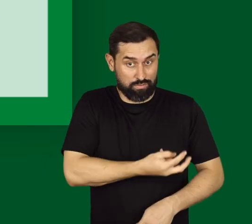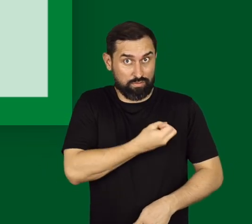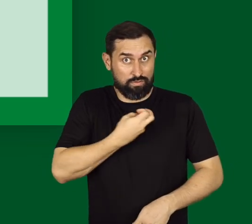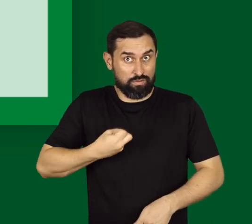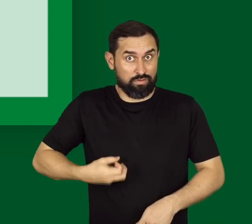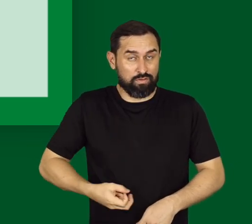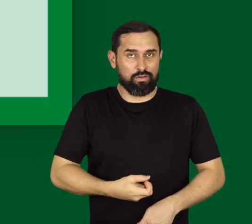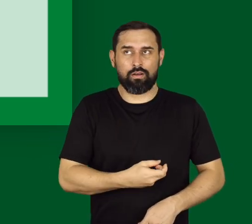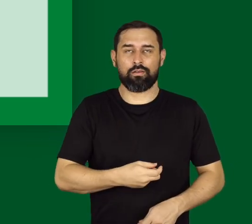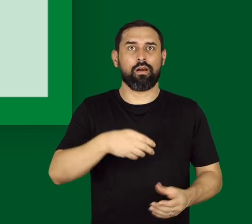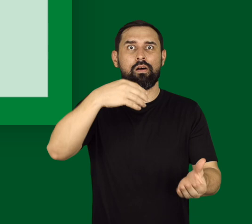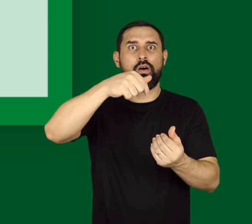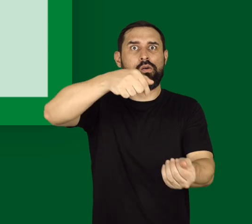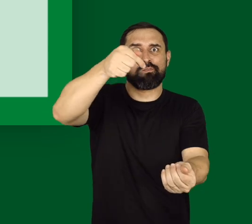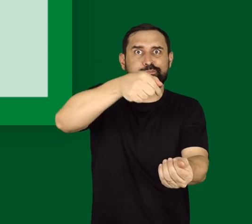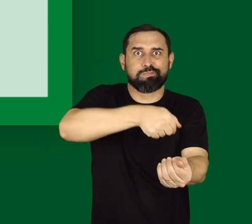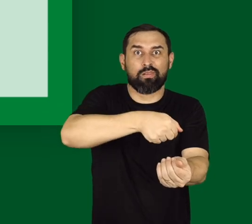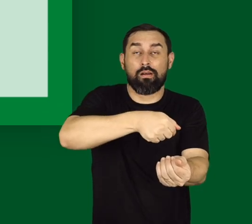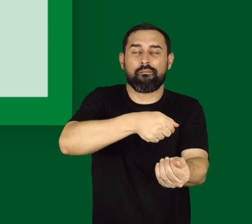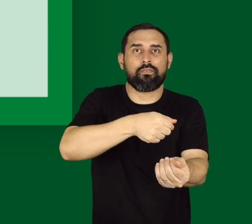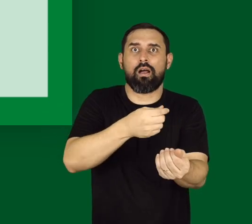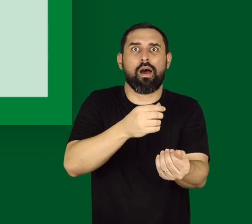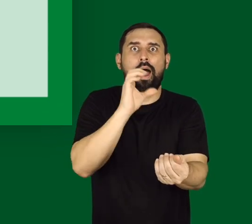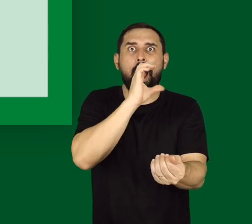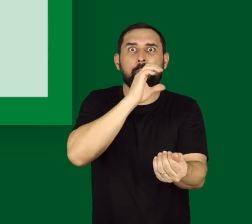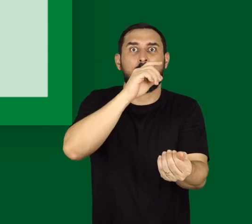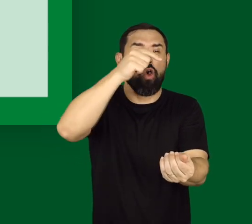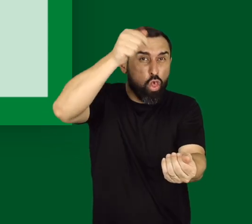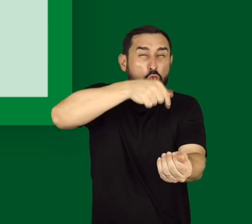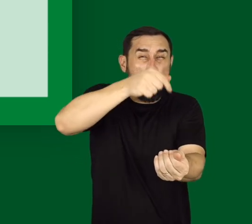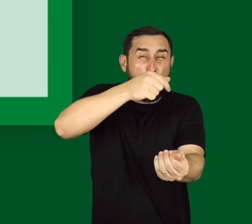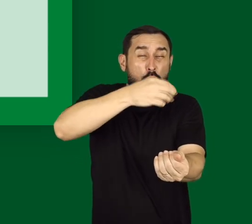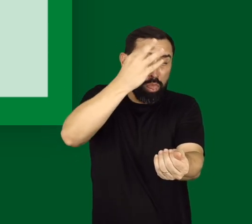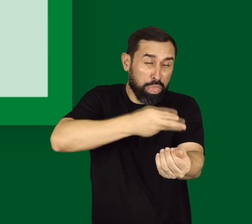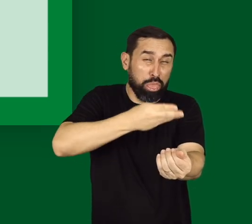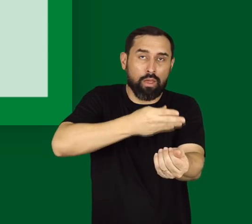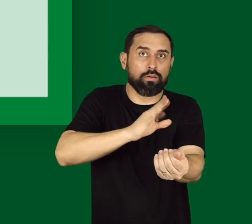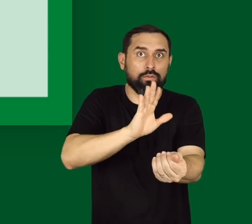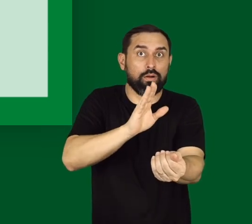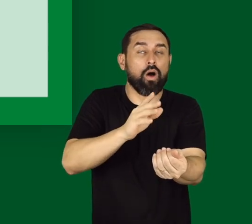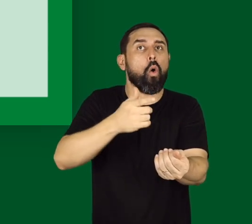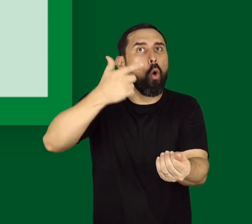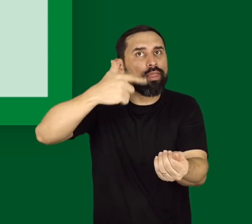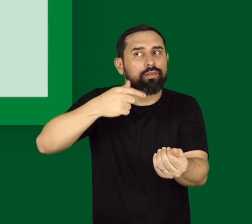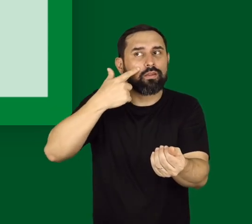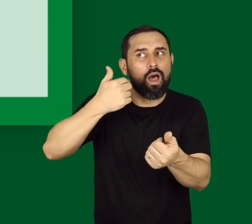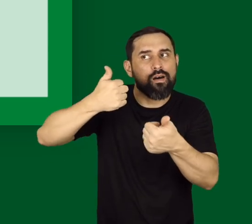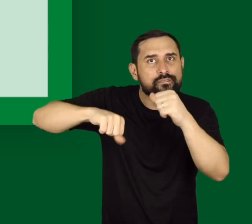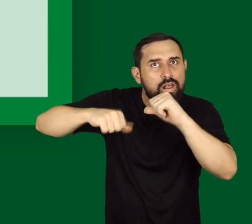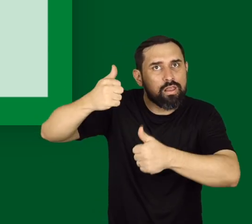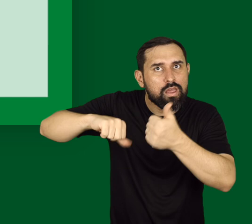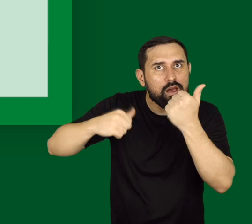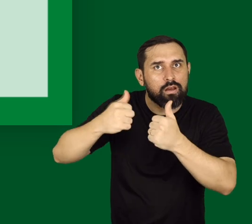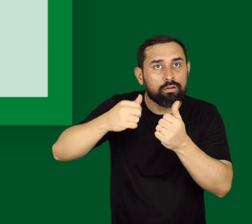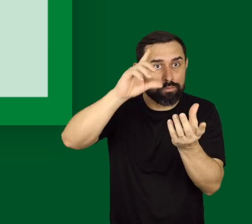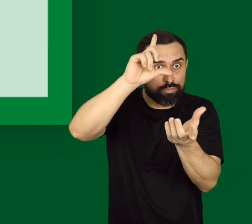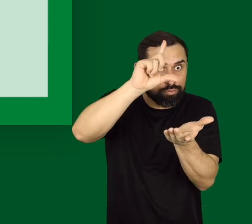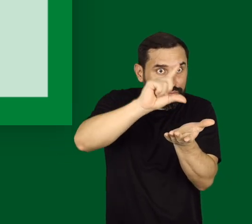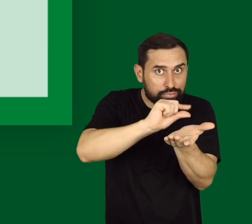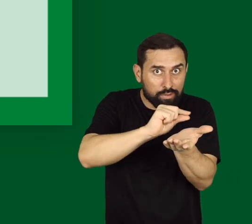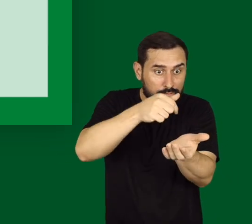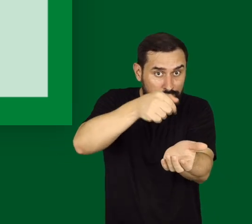séptico a gente não faz mais aquele tanto de líquido que a gente fazia rapidamente sem controle, a gente tem que avaliar cada